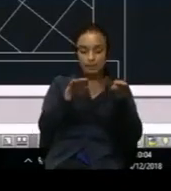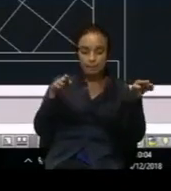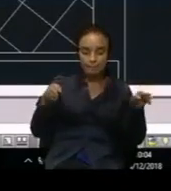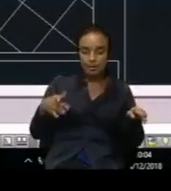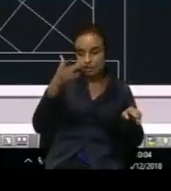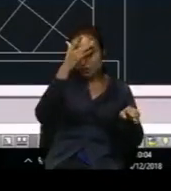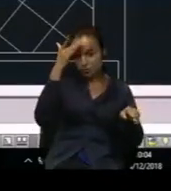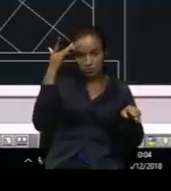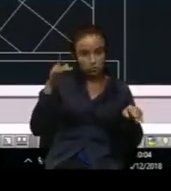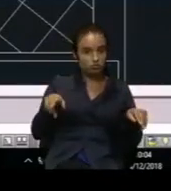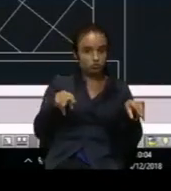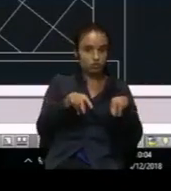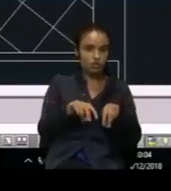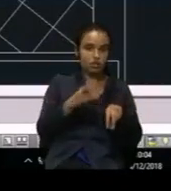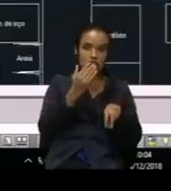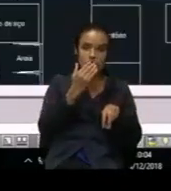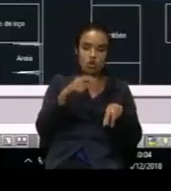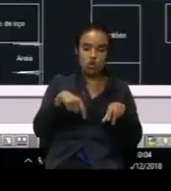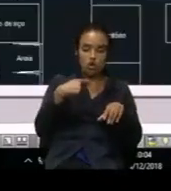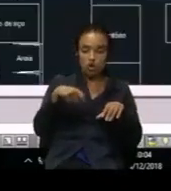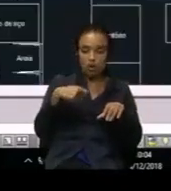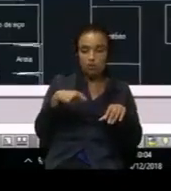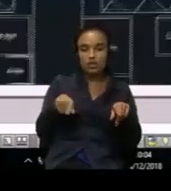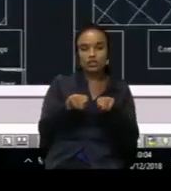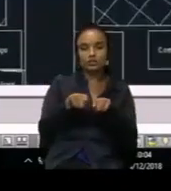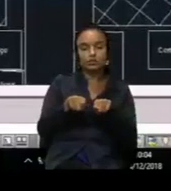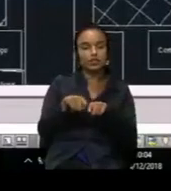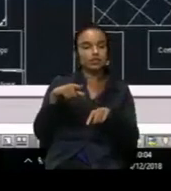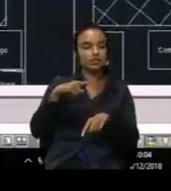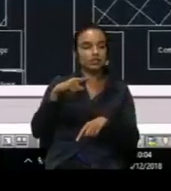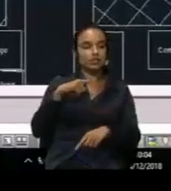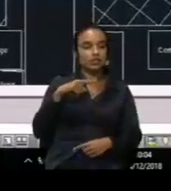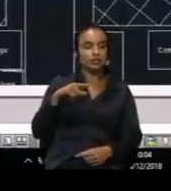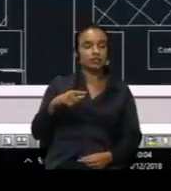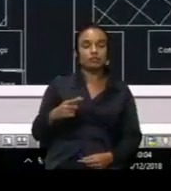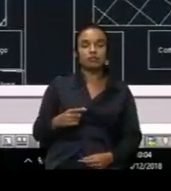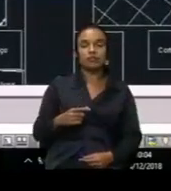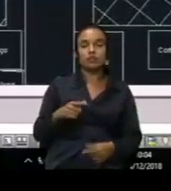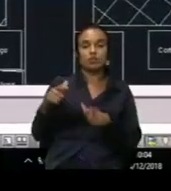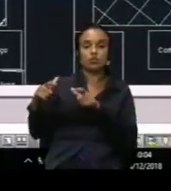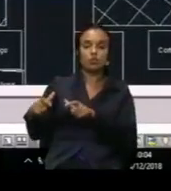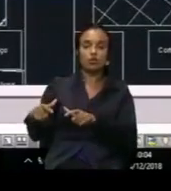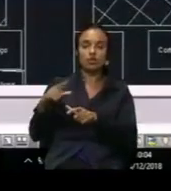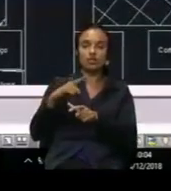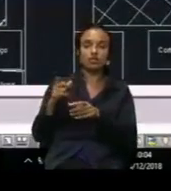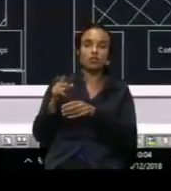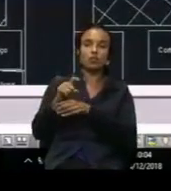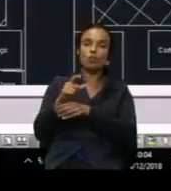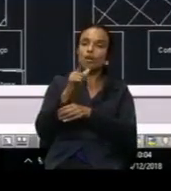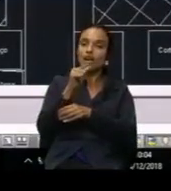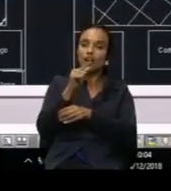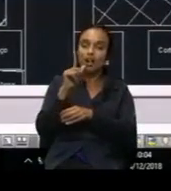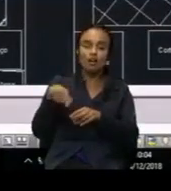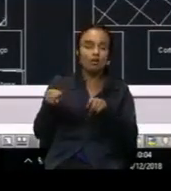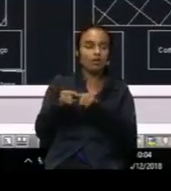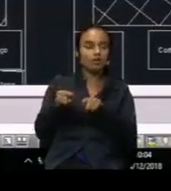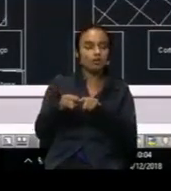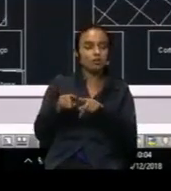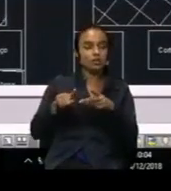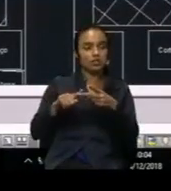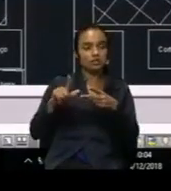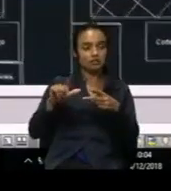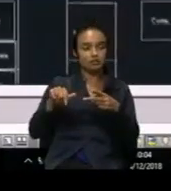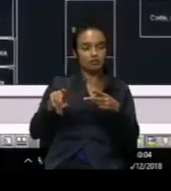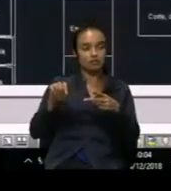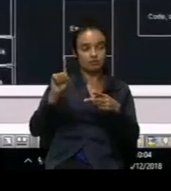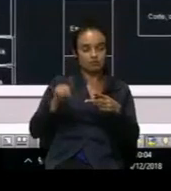um lixo ou algum outro equipamento. Por que eu coloquei dentro da edificação? Porque a gente ainda não começou a edificar a